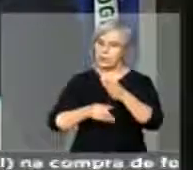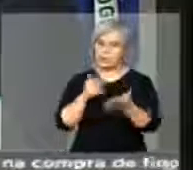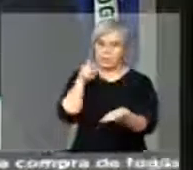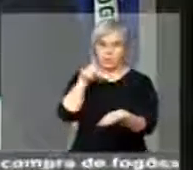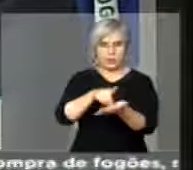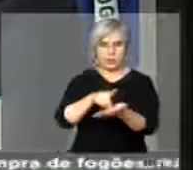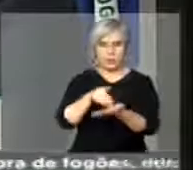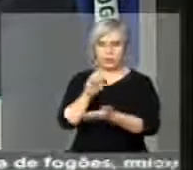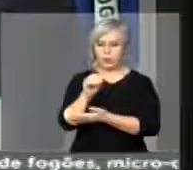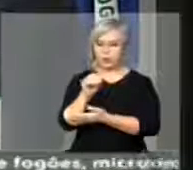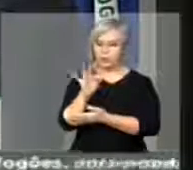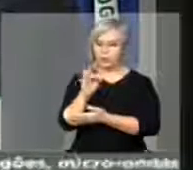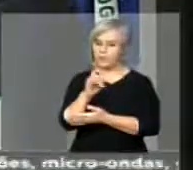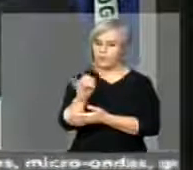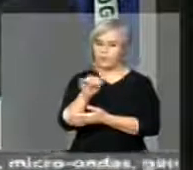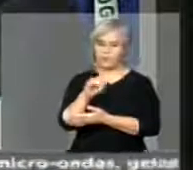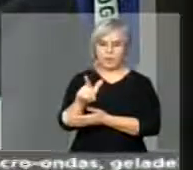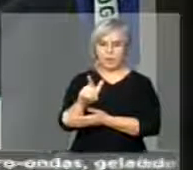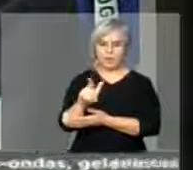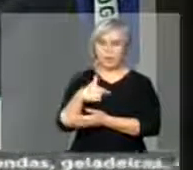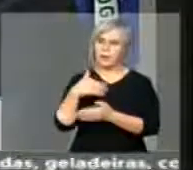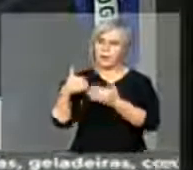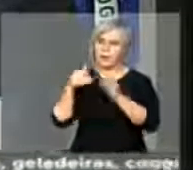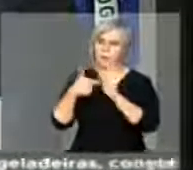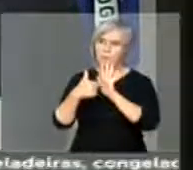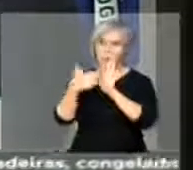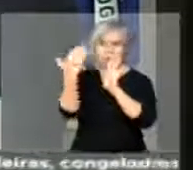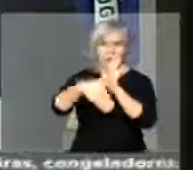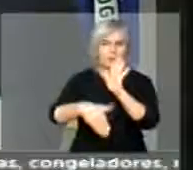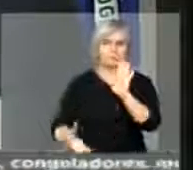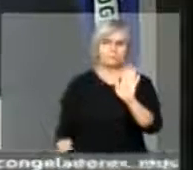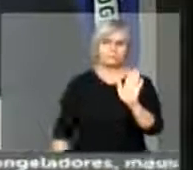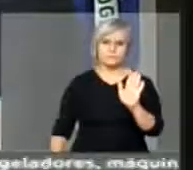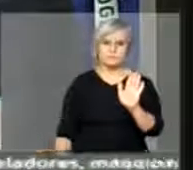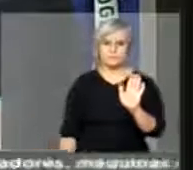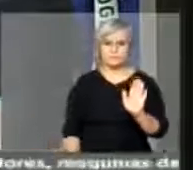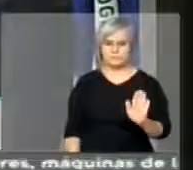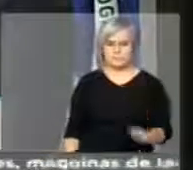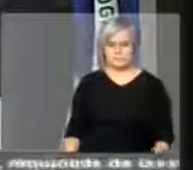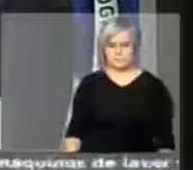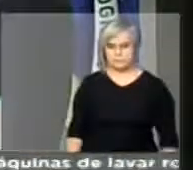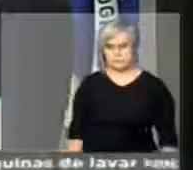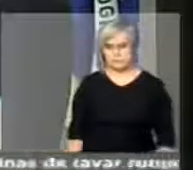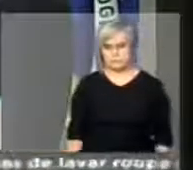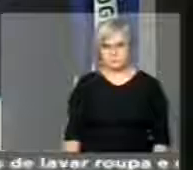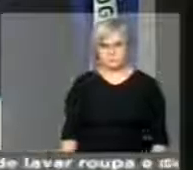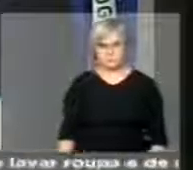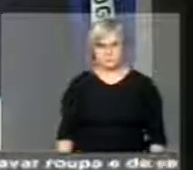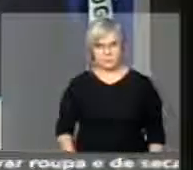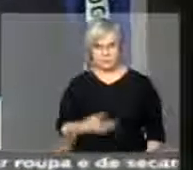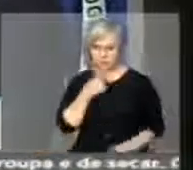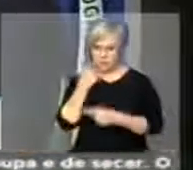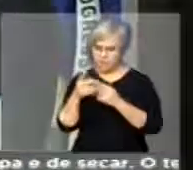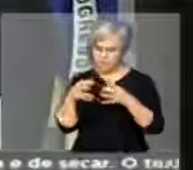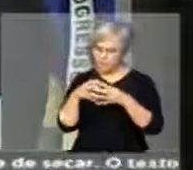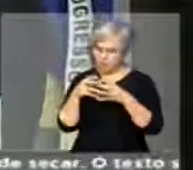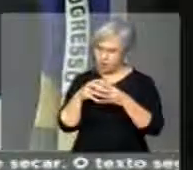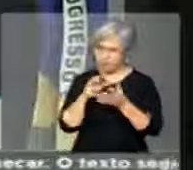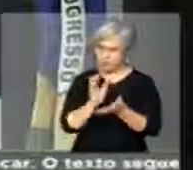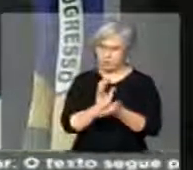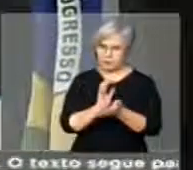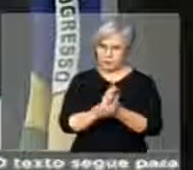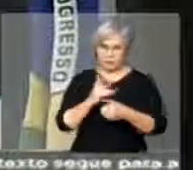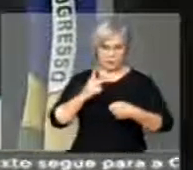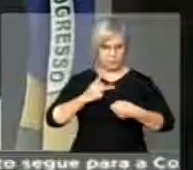desafio que ele mostre. Alguém do setor de petróleo que